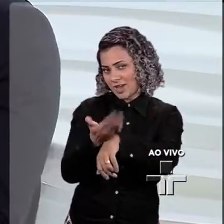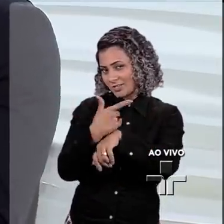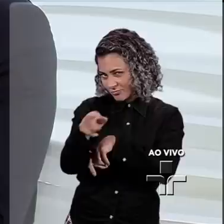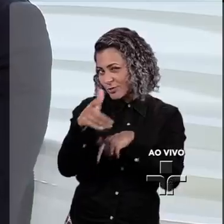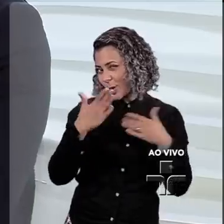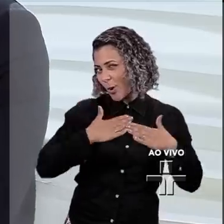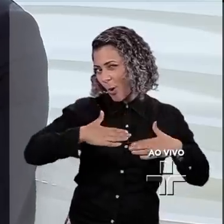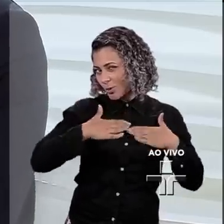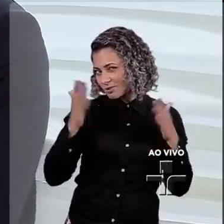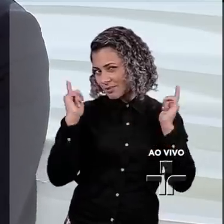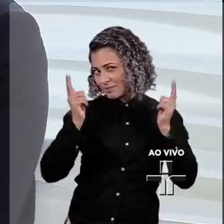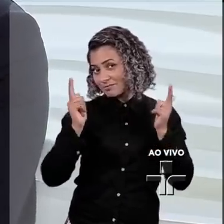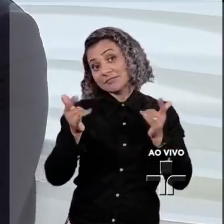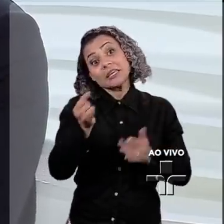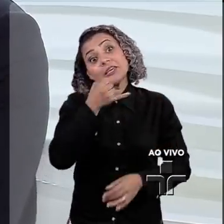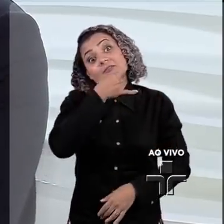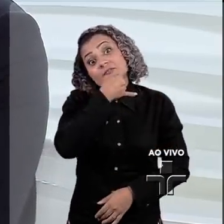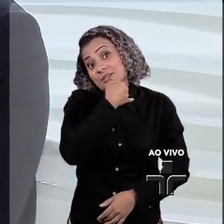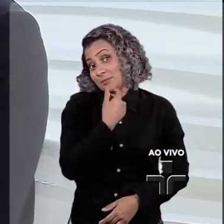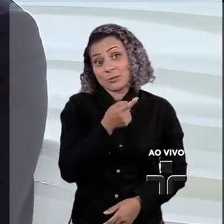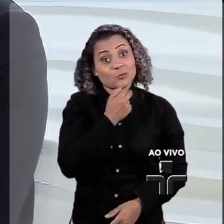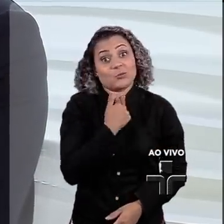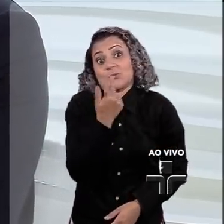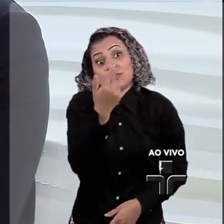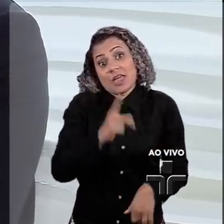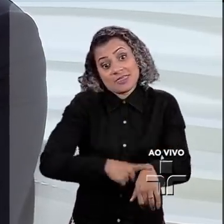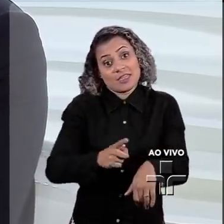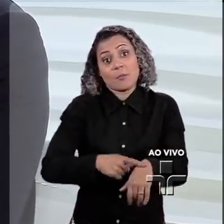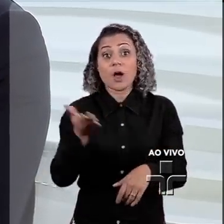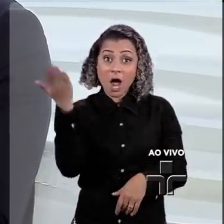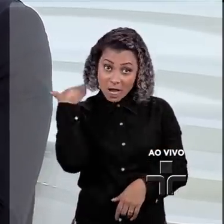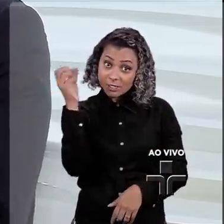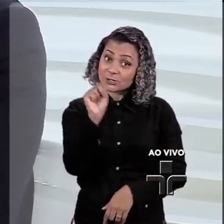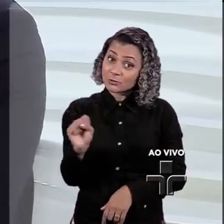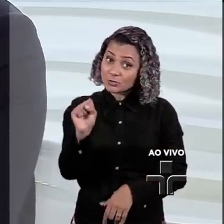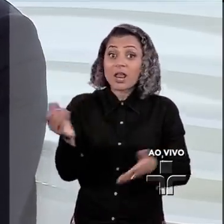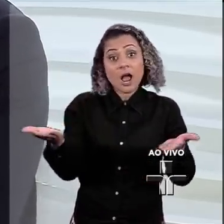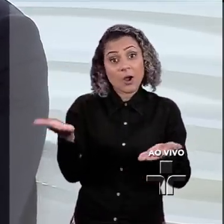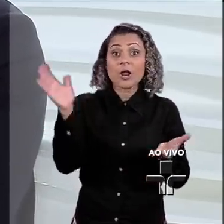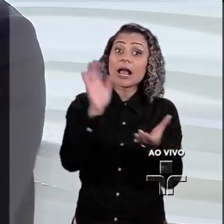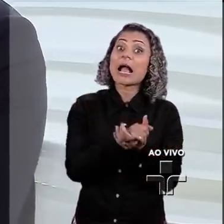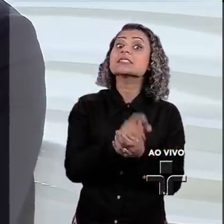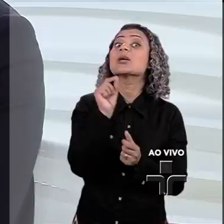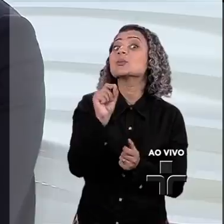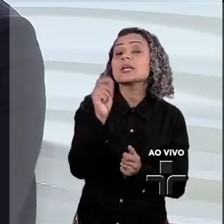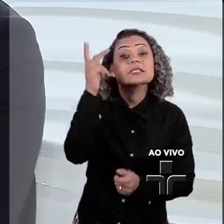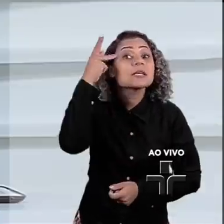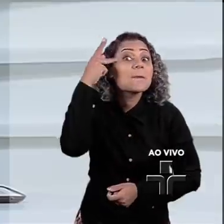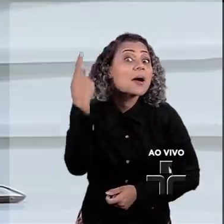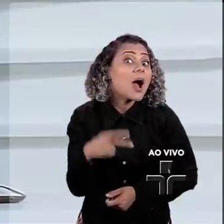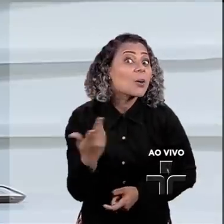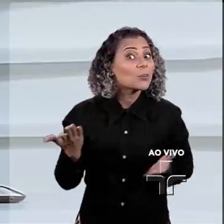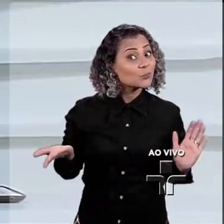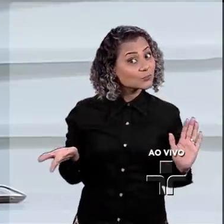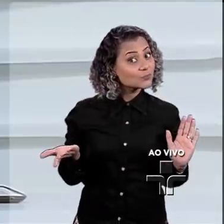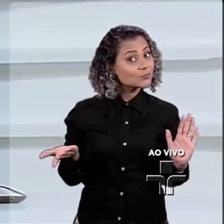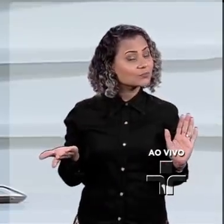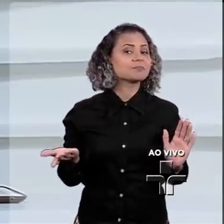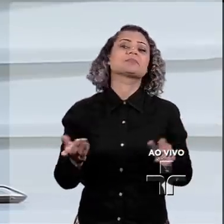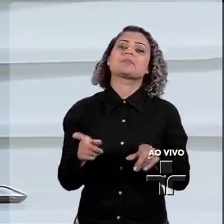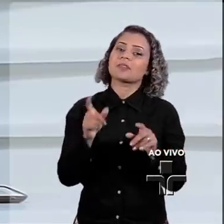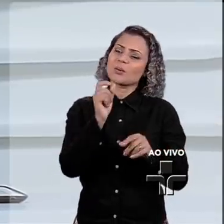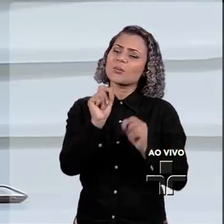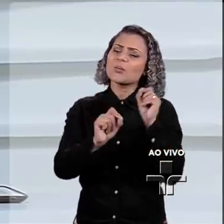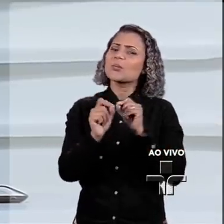Olha, infelizmente agora não tenho mais tempo. Agora eu era solteiro, agora sou casado com a cidade de São Paulo. Eu queria saber o que está